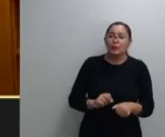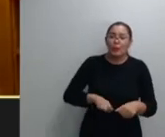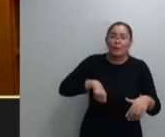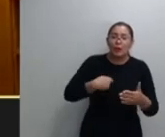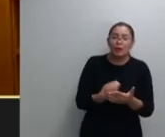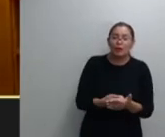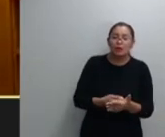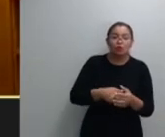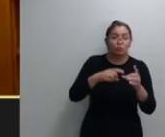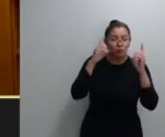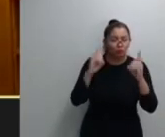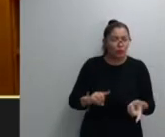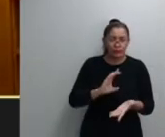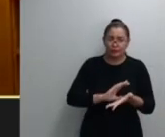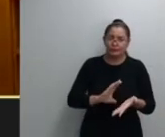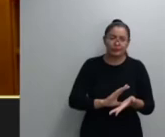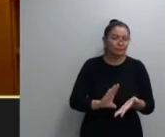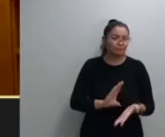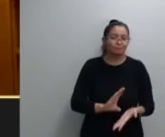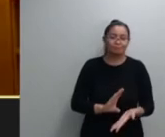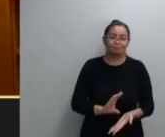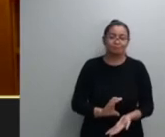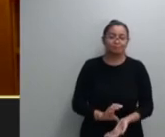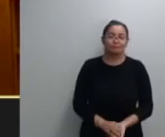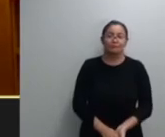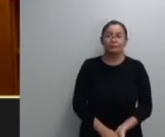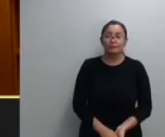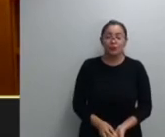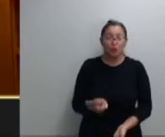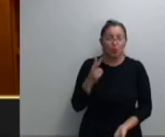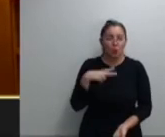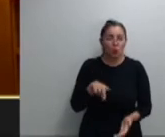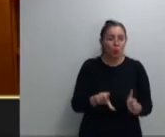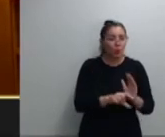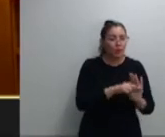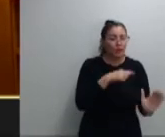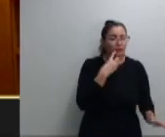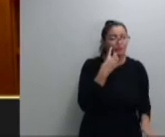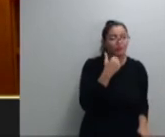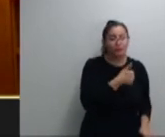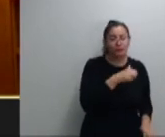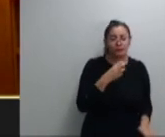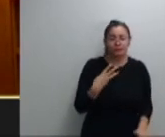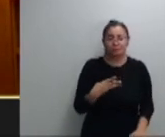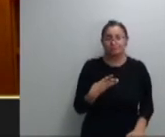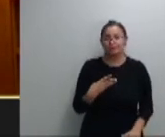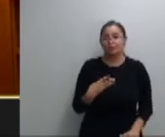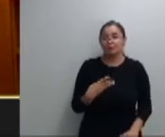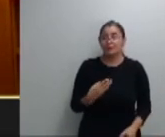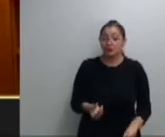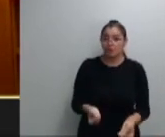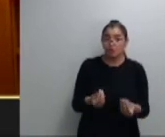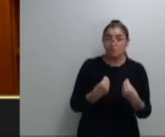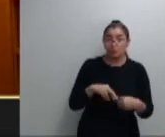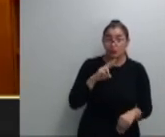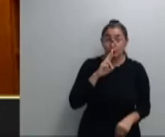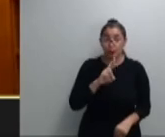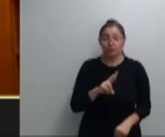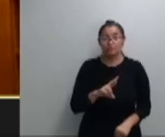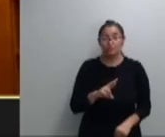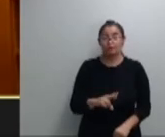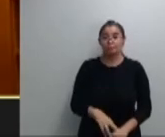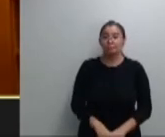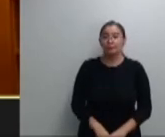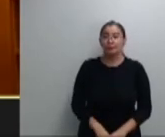crédito. Quando eu olho para a legislação do Pisco Fins, é o parágrafo 13, efetivamente, que nos traz a resposta em relação ao estorno. Peço o Vênia